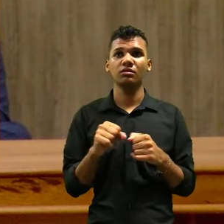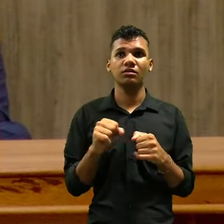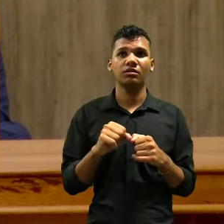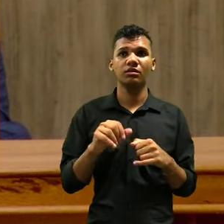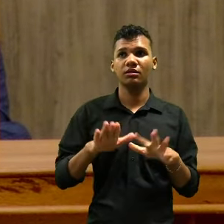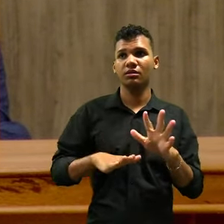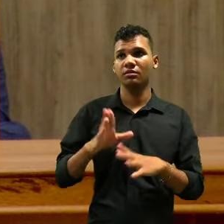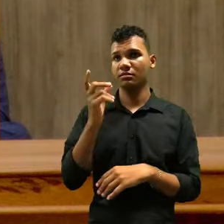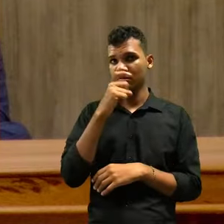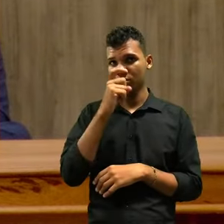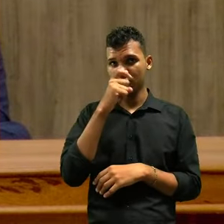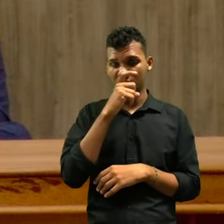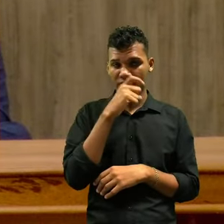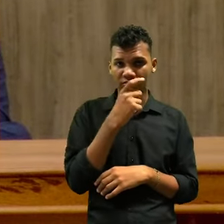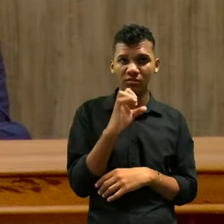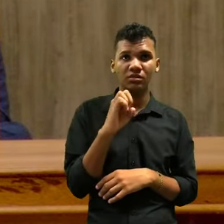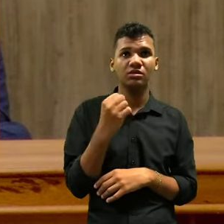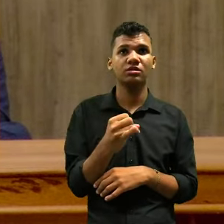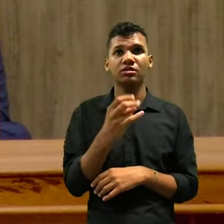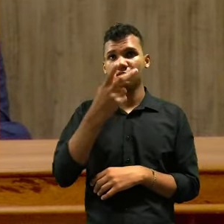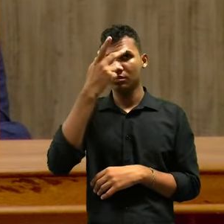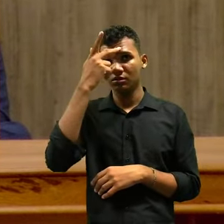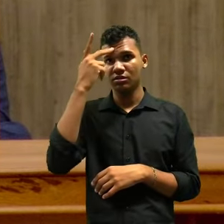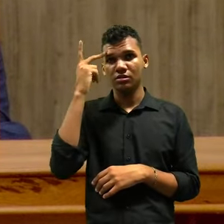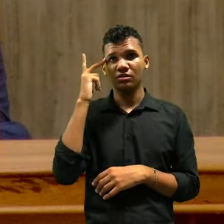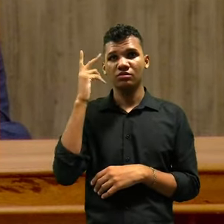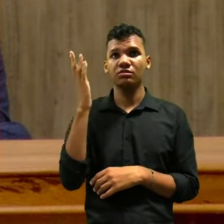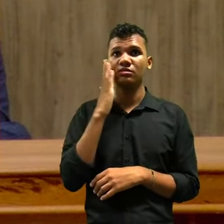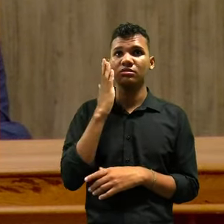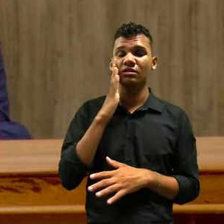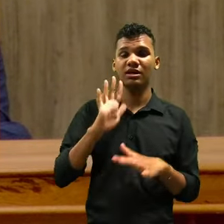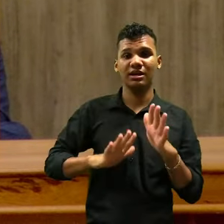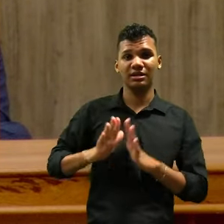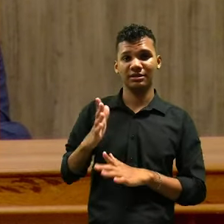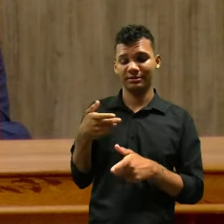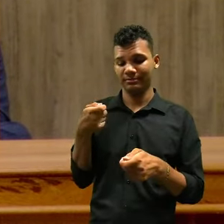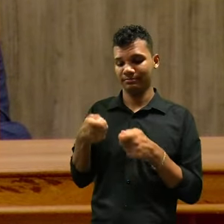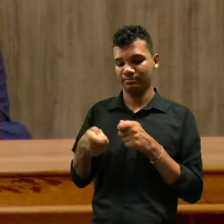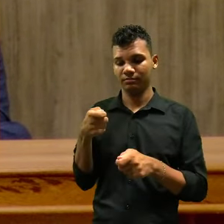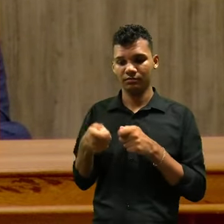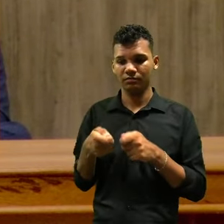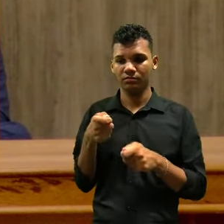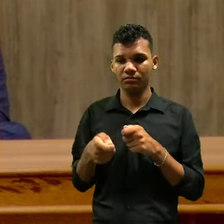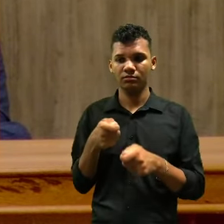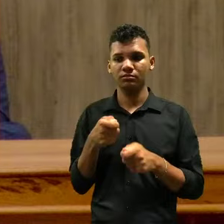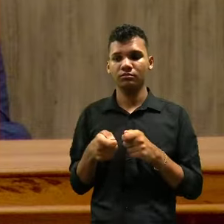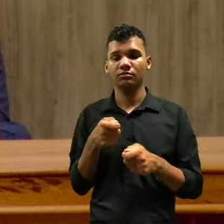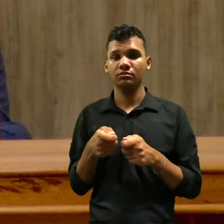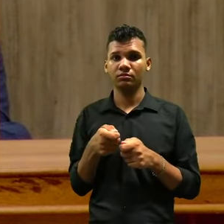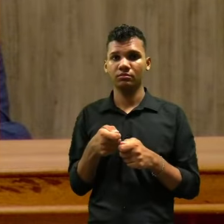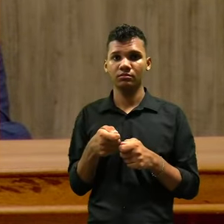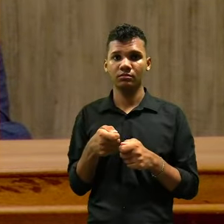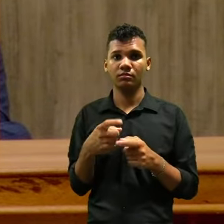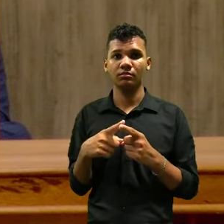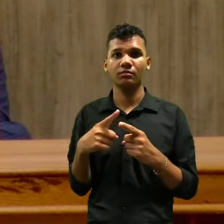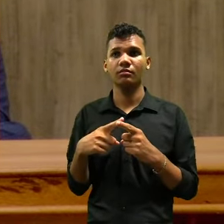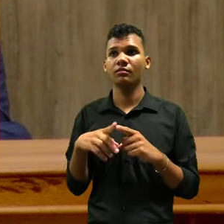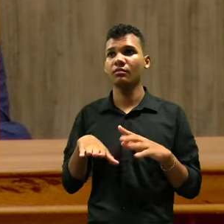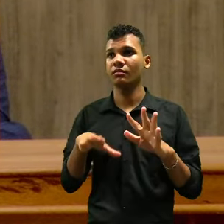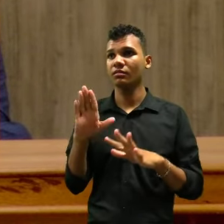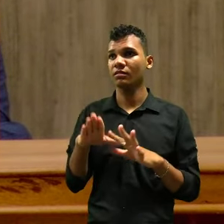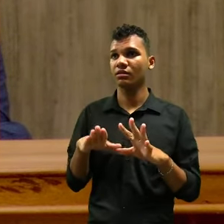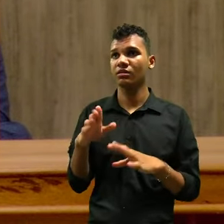mentiras tinha bandido que sabia se controlar que a máquina não